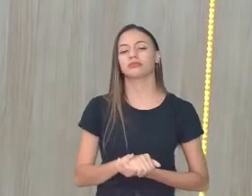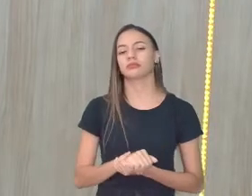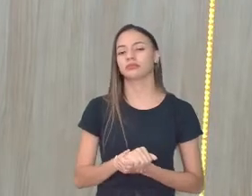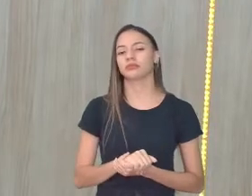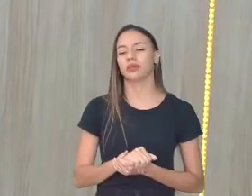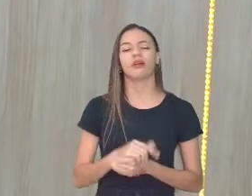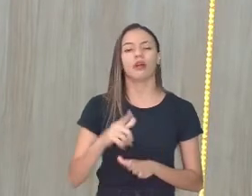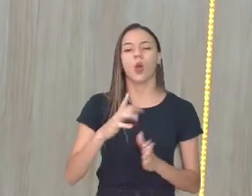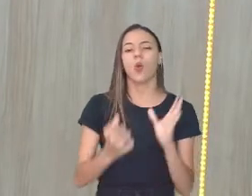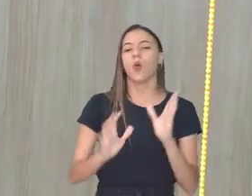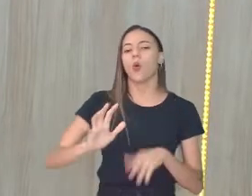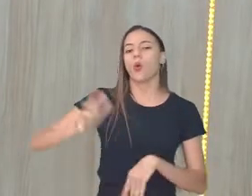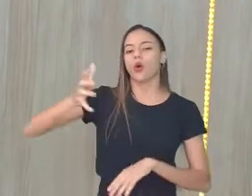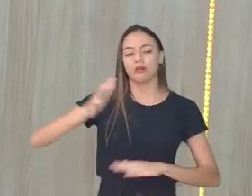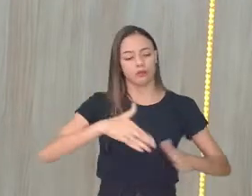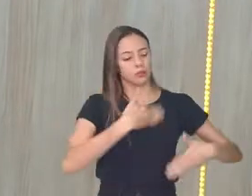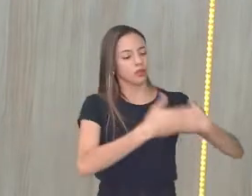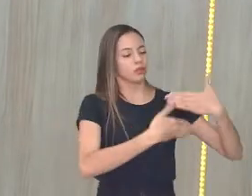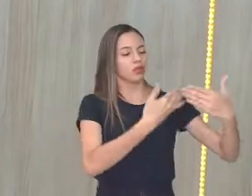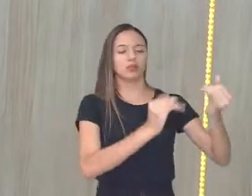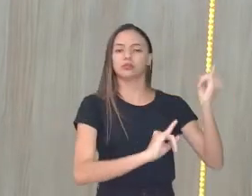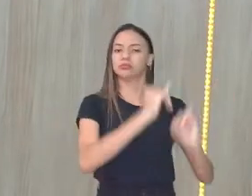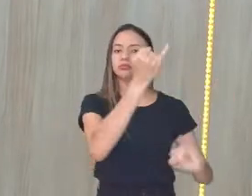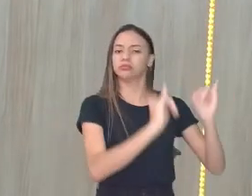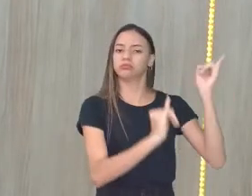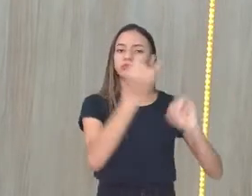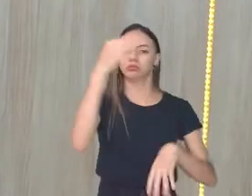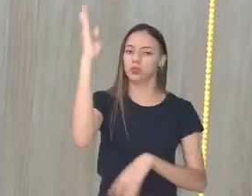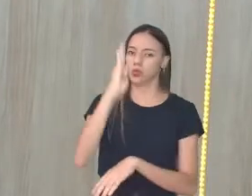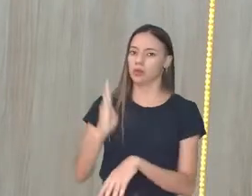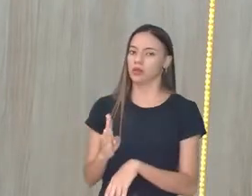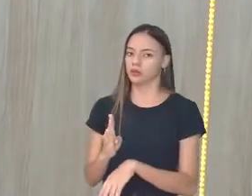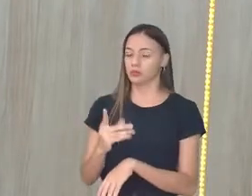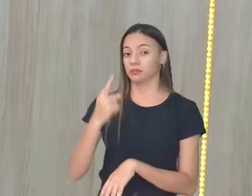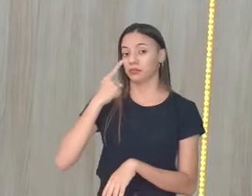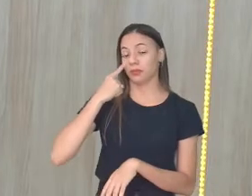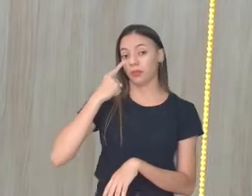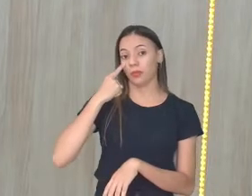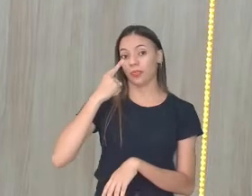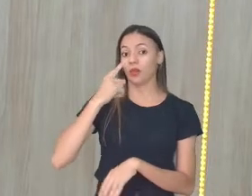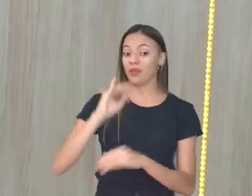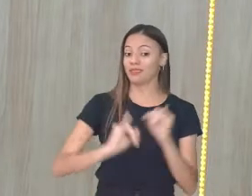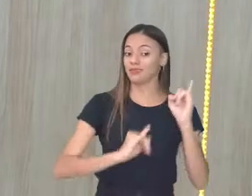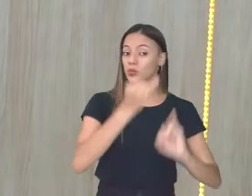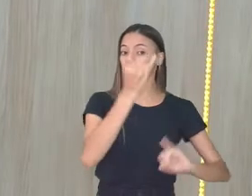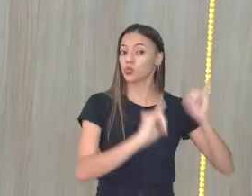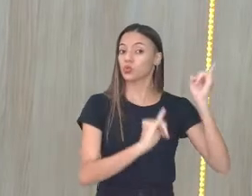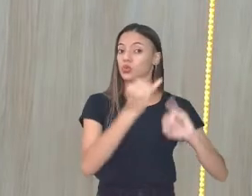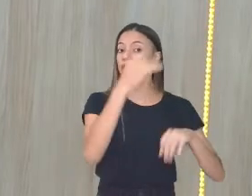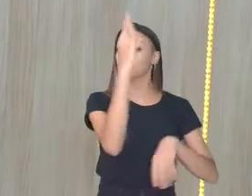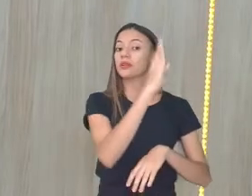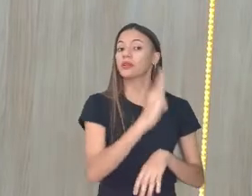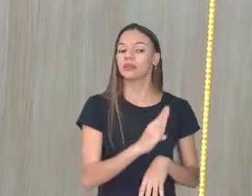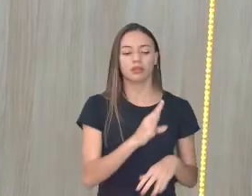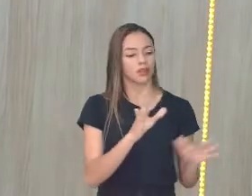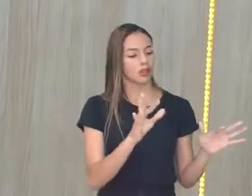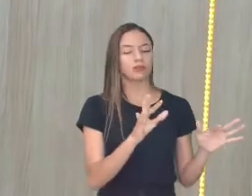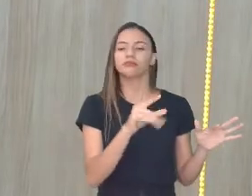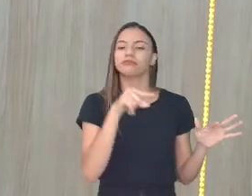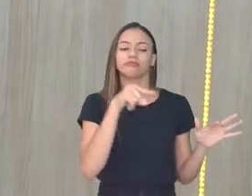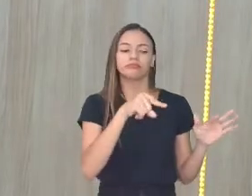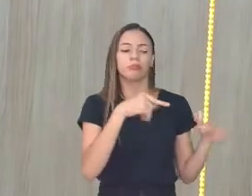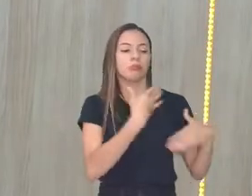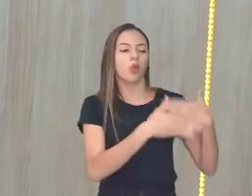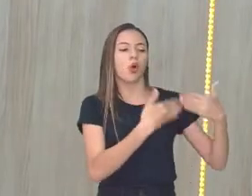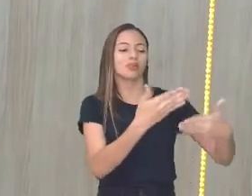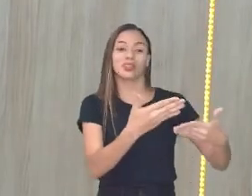um processo de industrialização no Brasil. Lembrando que a industrialização no Brasil ela termina sendo um